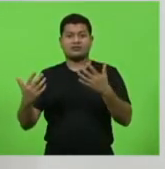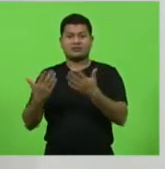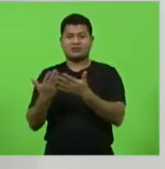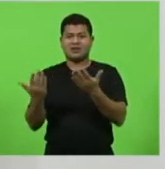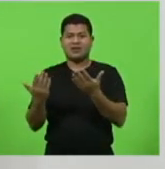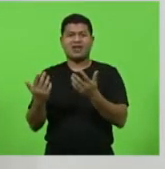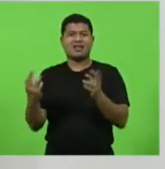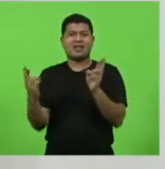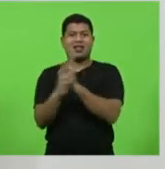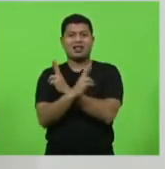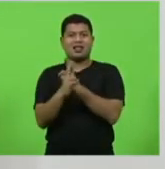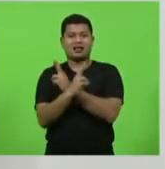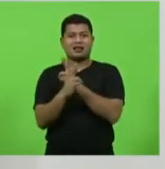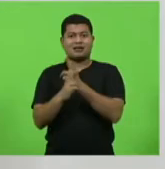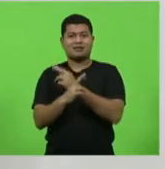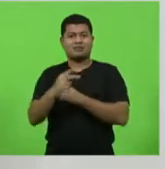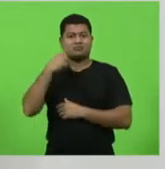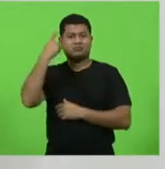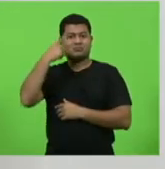entrelaçamento